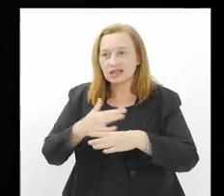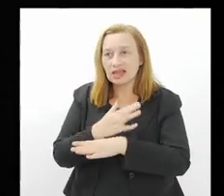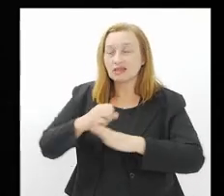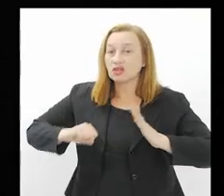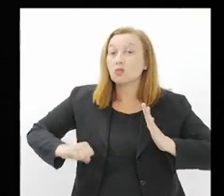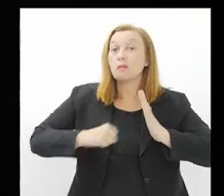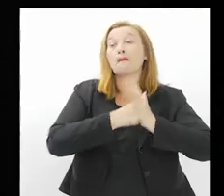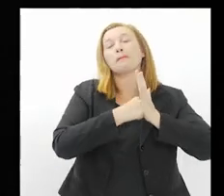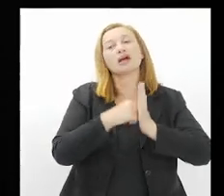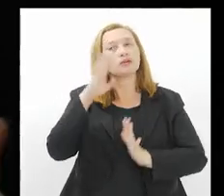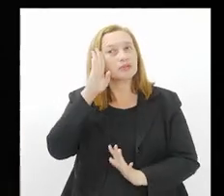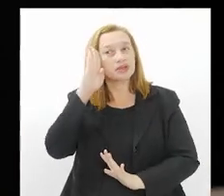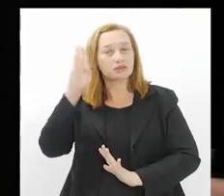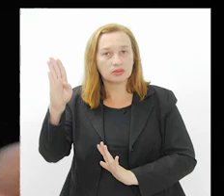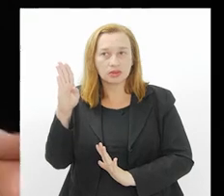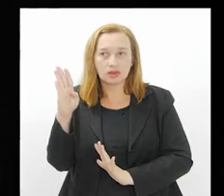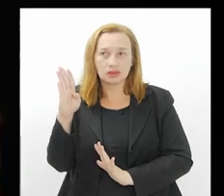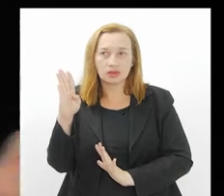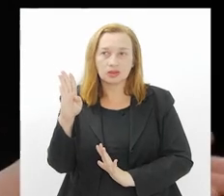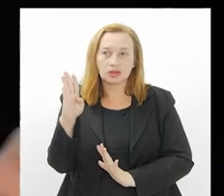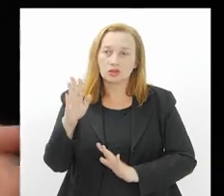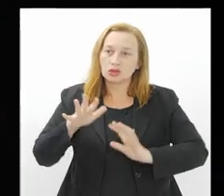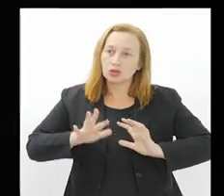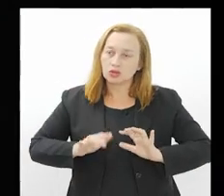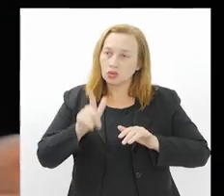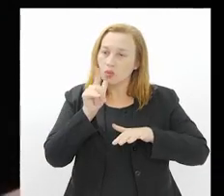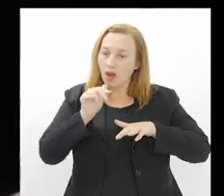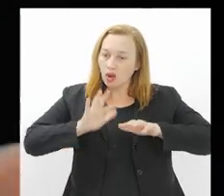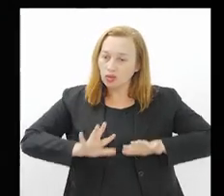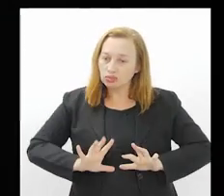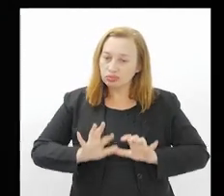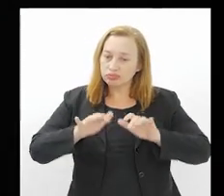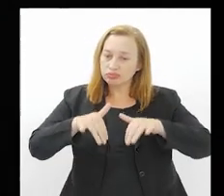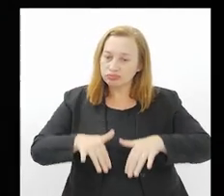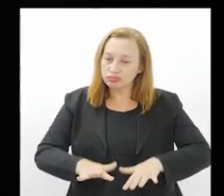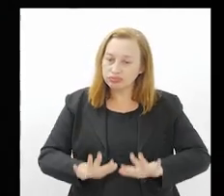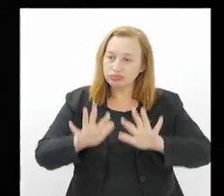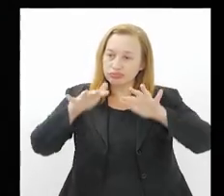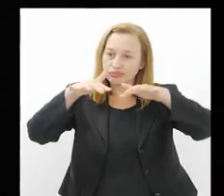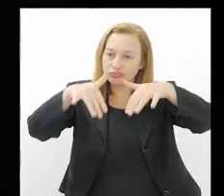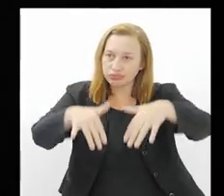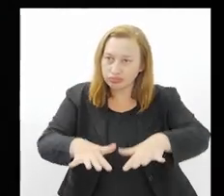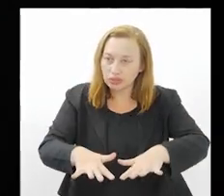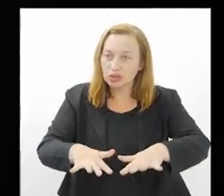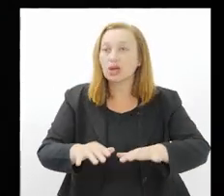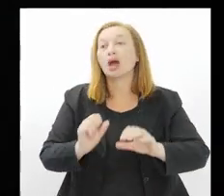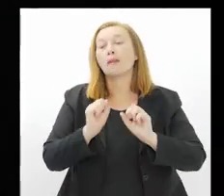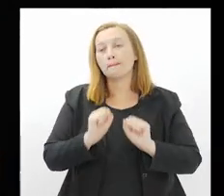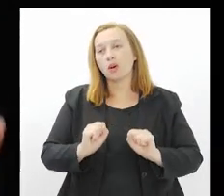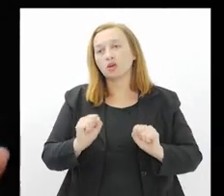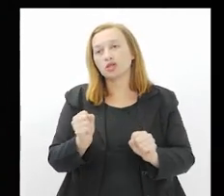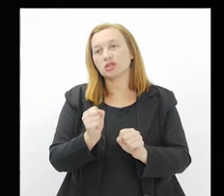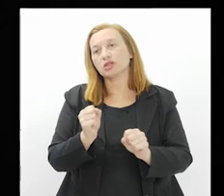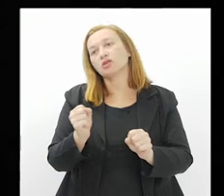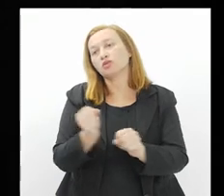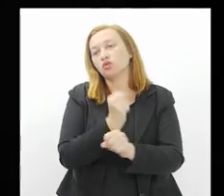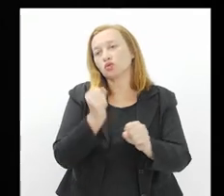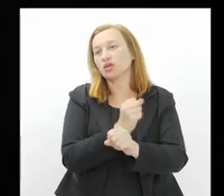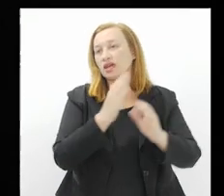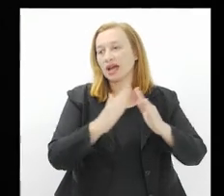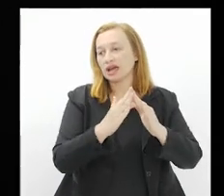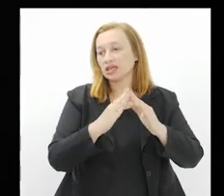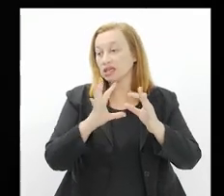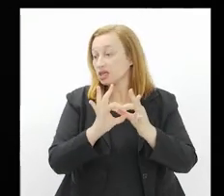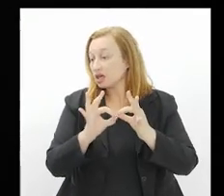de fato vai ter aí um impacto, possível impacto de um avanço do nível do mar, para que você possa construir então